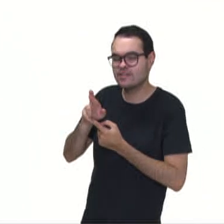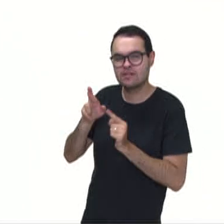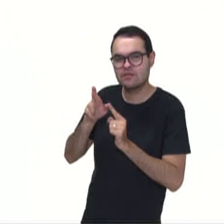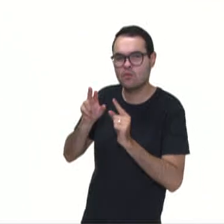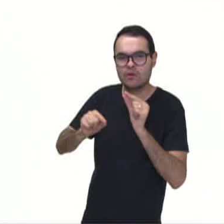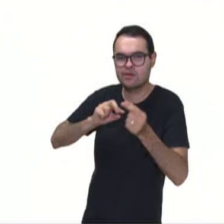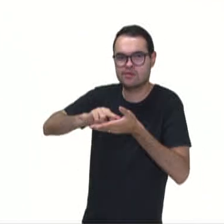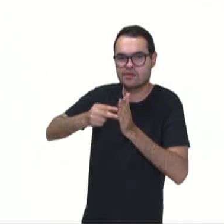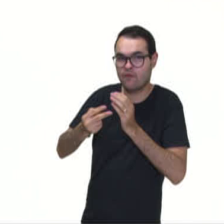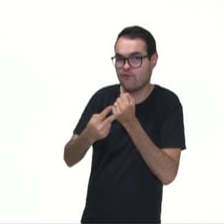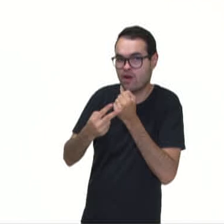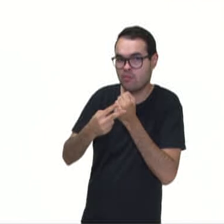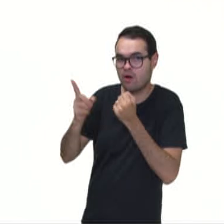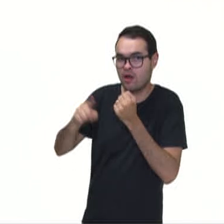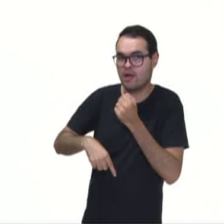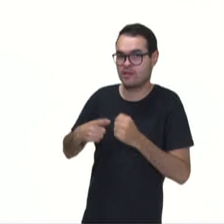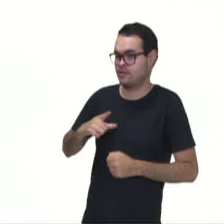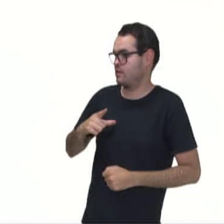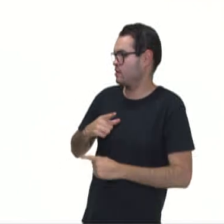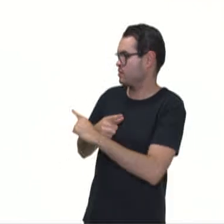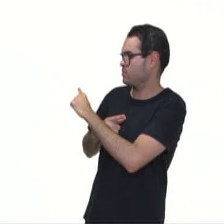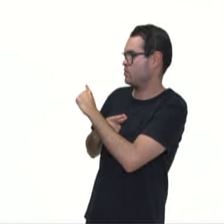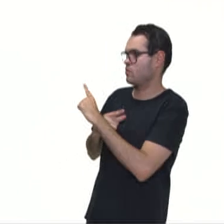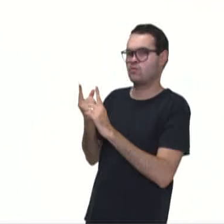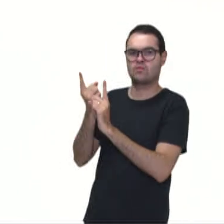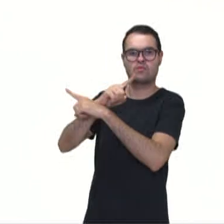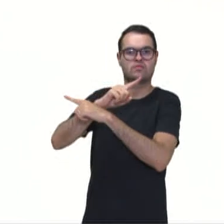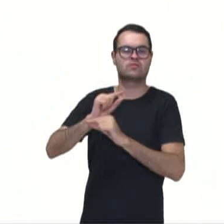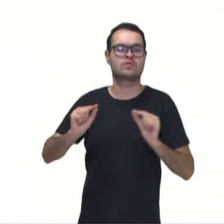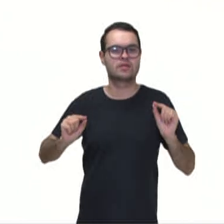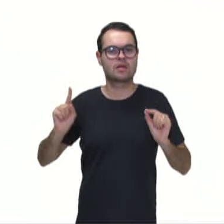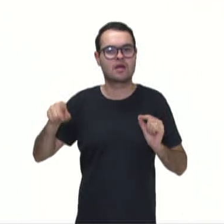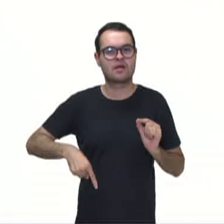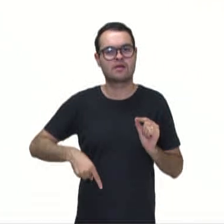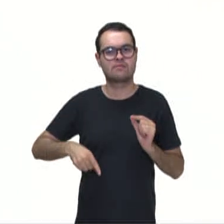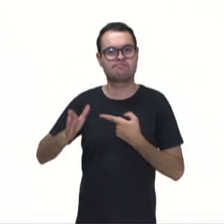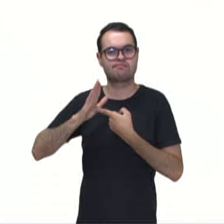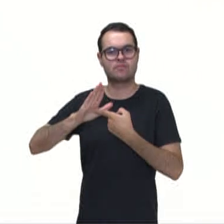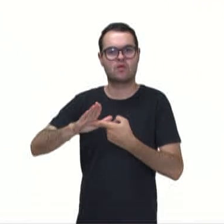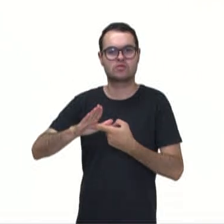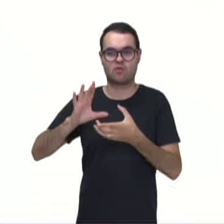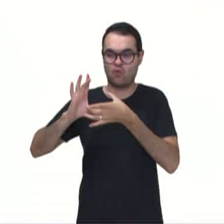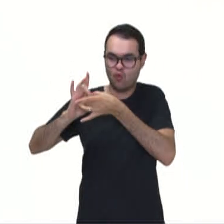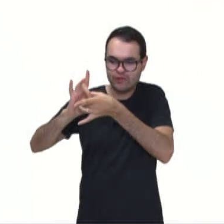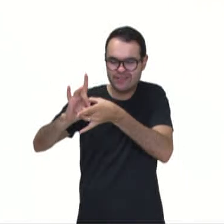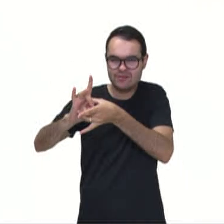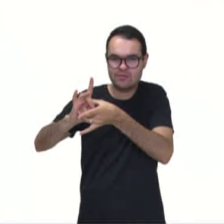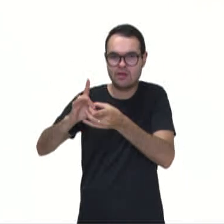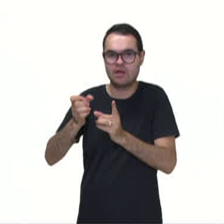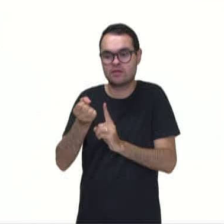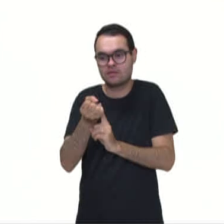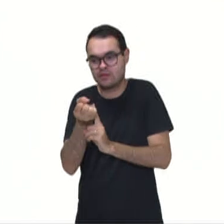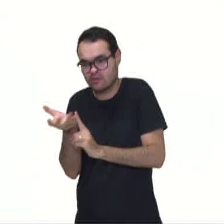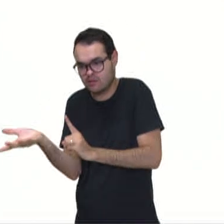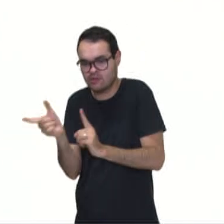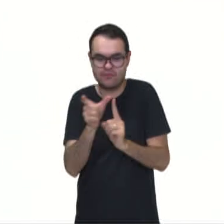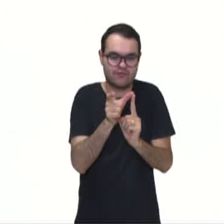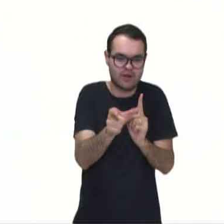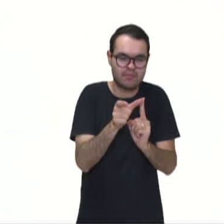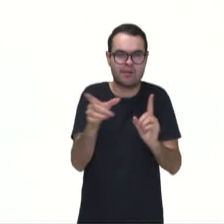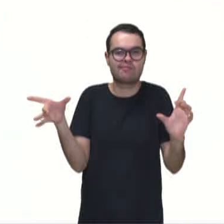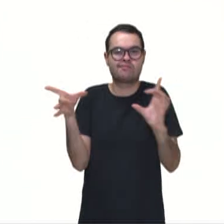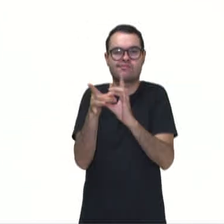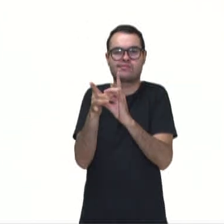há uma contradição presente no contexto que se apresenta. Relacione a linguagem verbal e não verbal,